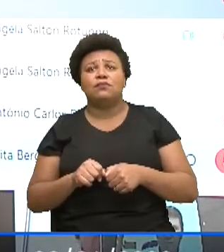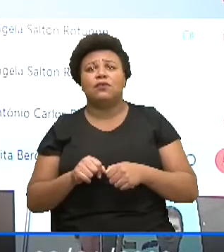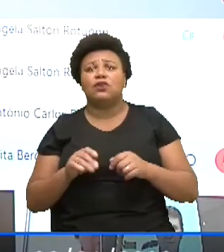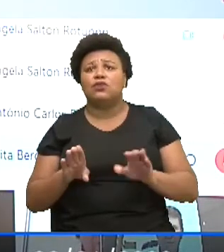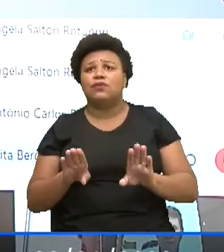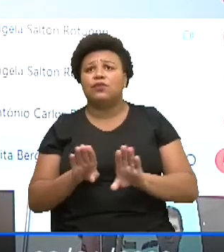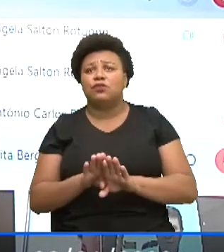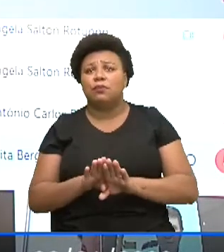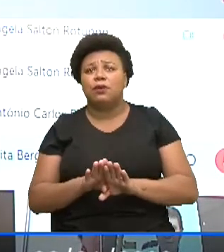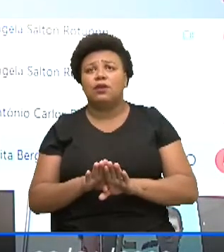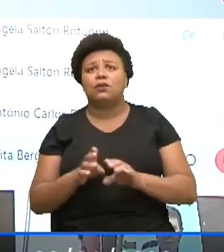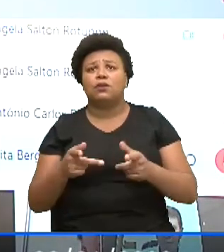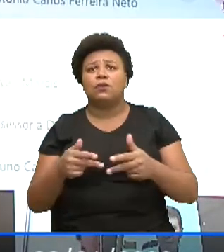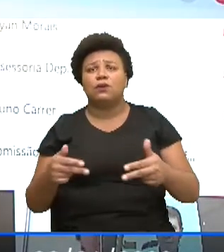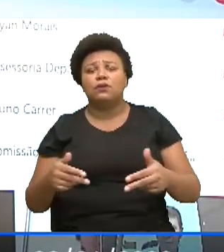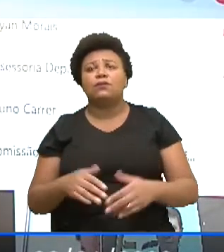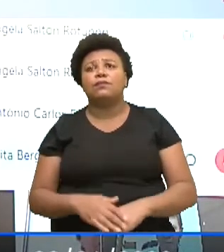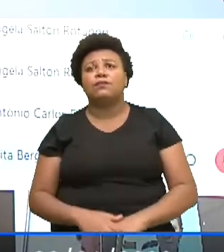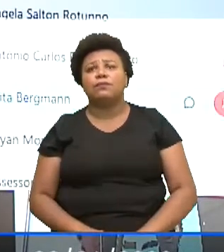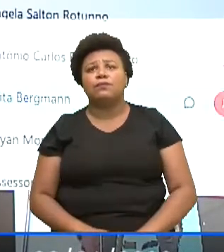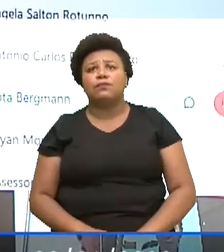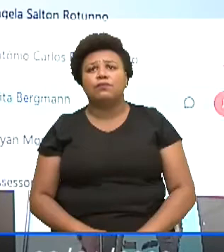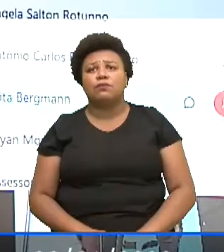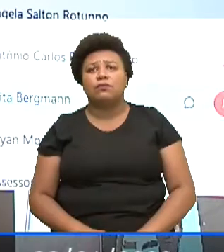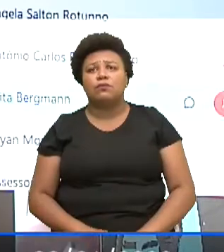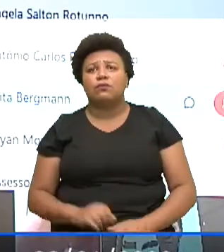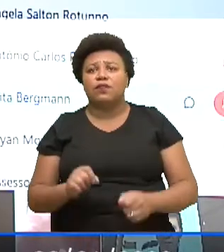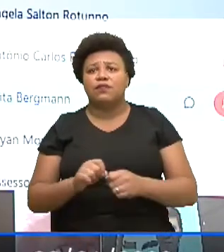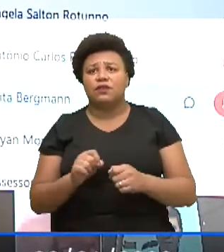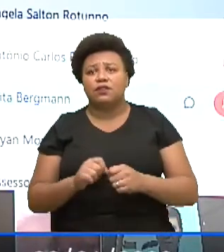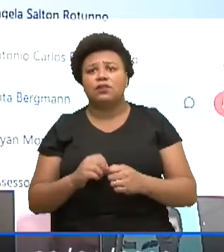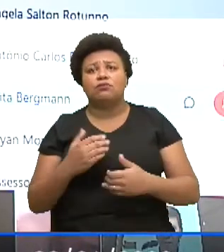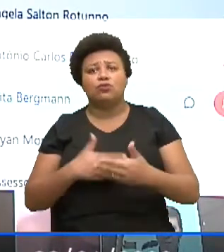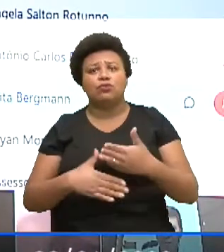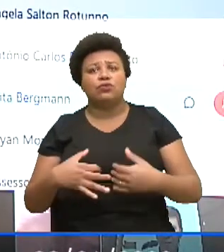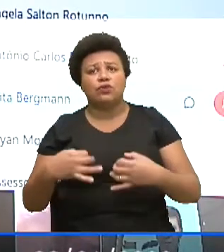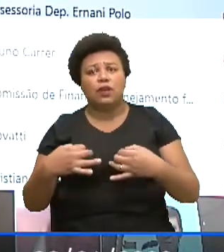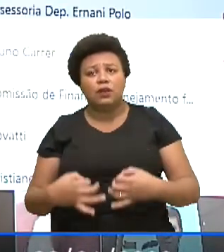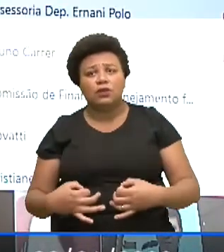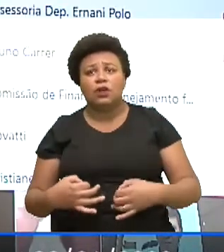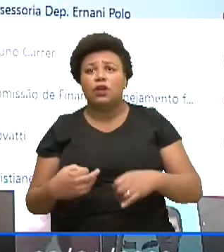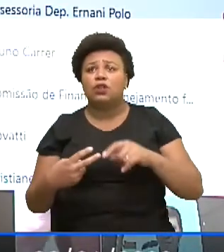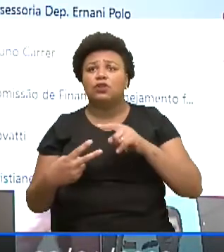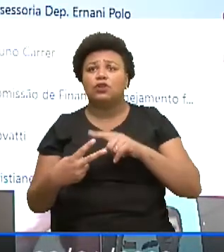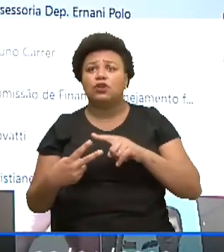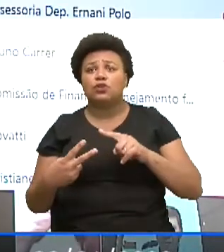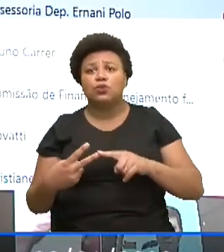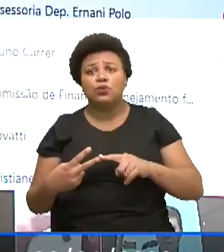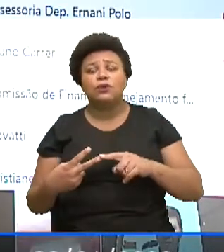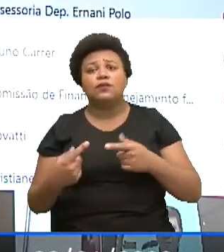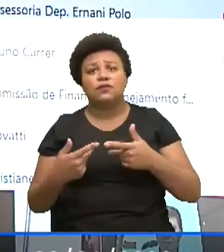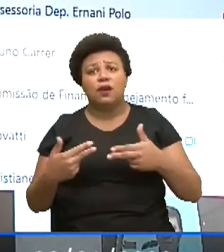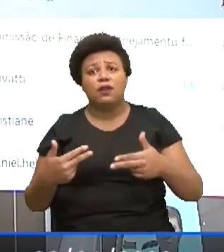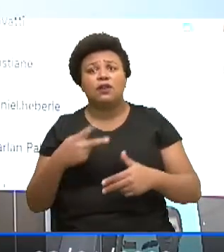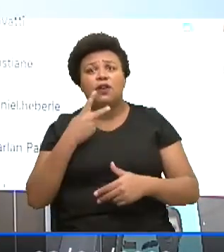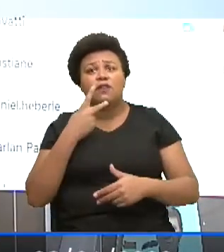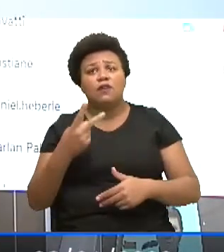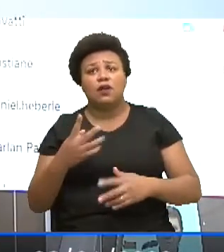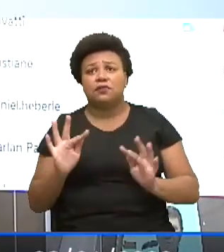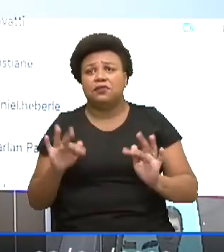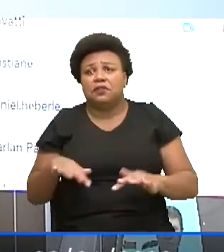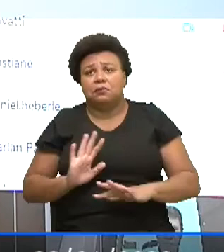fechamento, enfim, tá? De fazer o cumprimento das sanções. Com essas duas observações, eu encerro minha